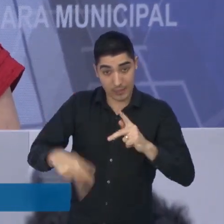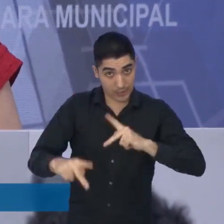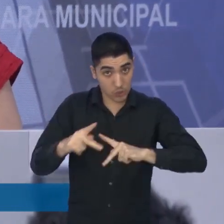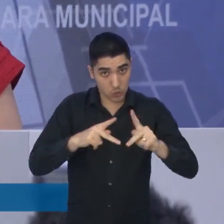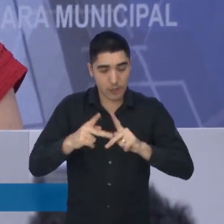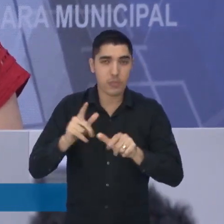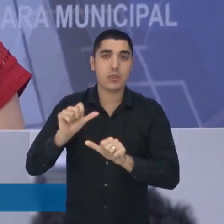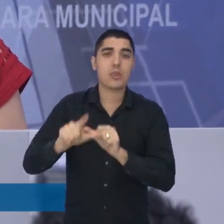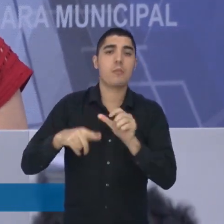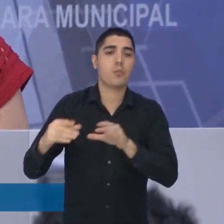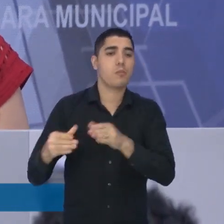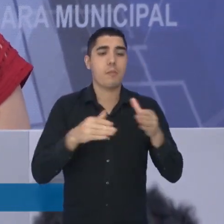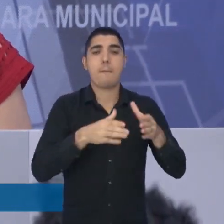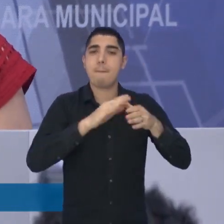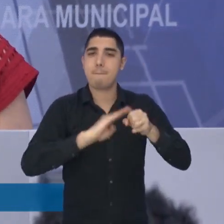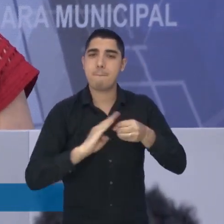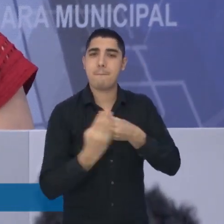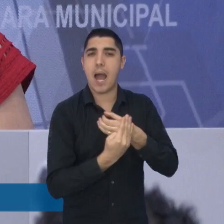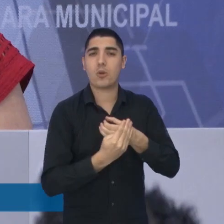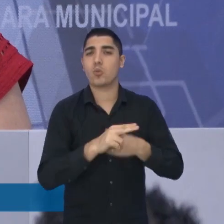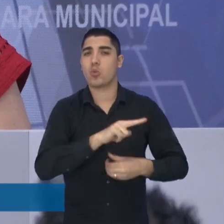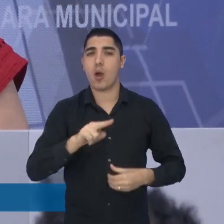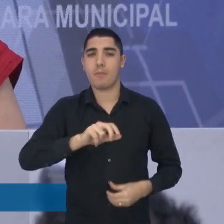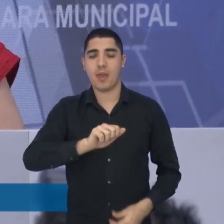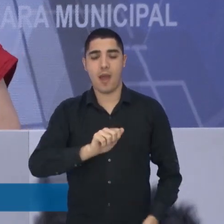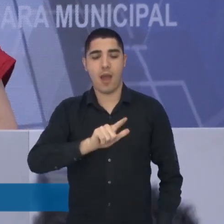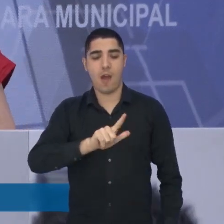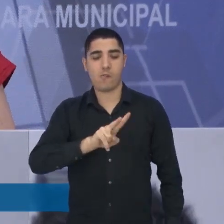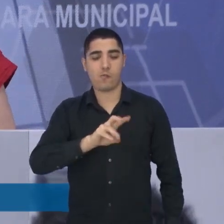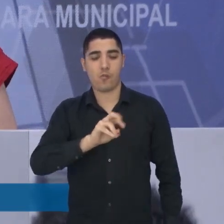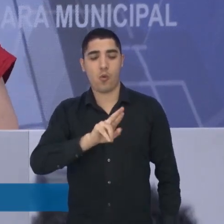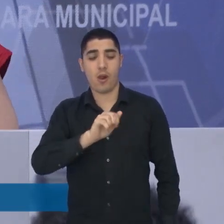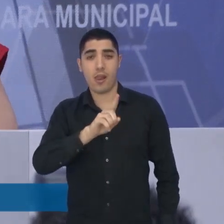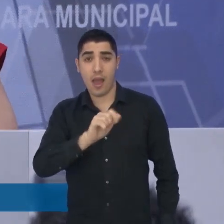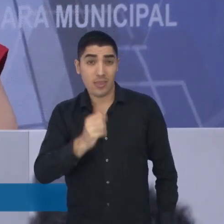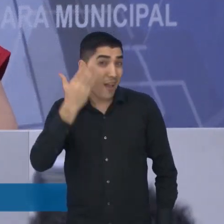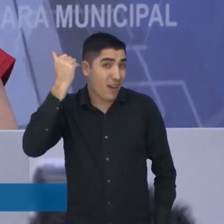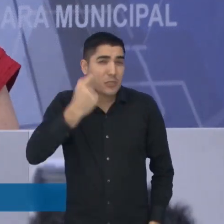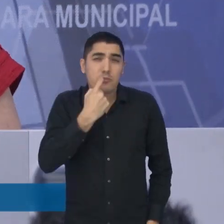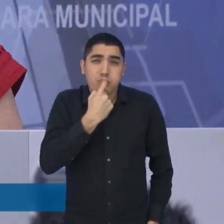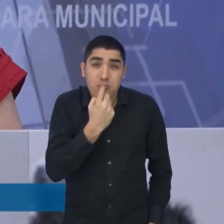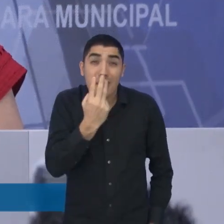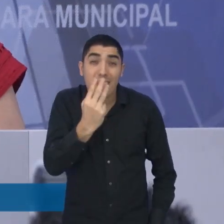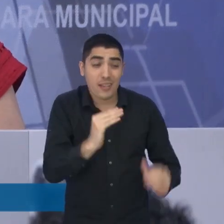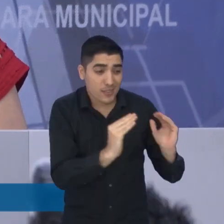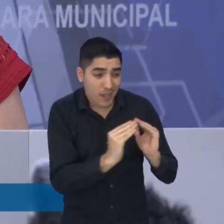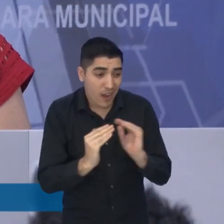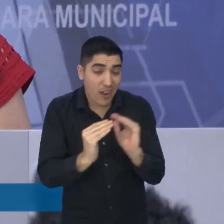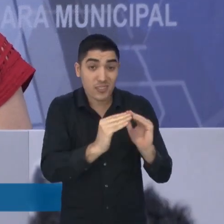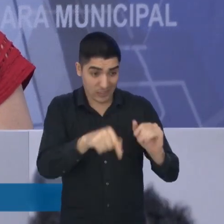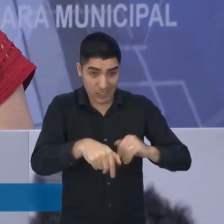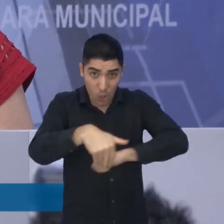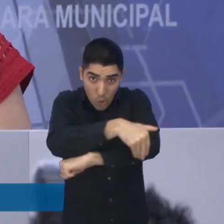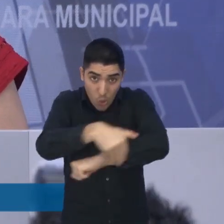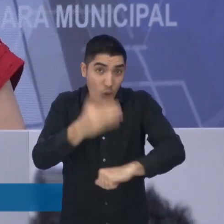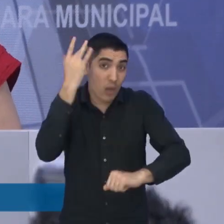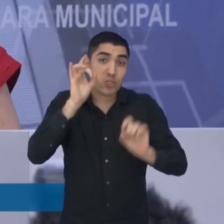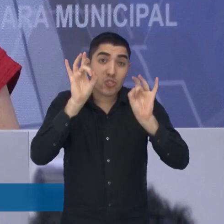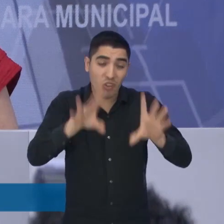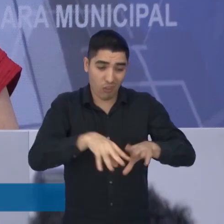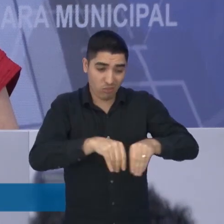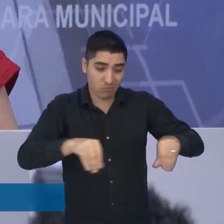Alvorada, quando havia apenas 3 casas na região e as ruas eram de terras, desprovido